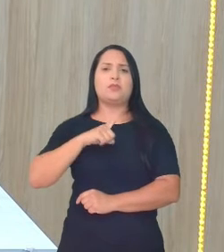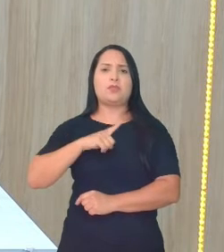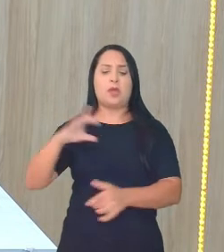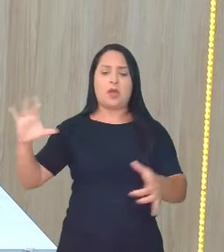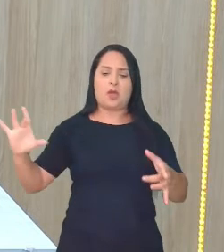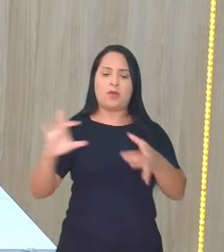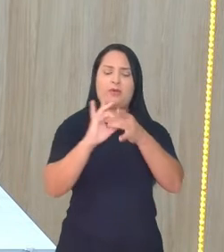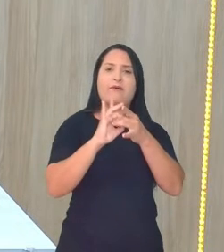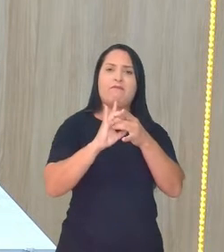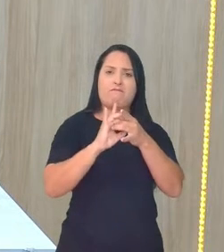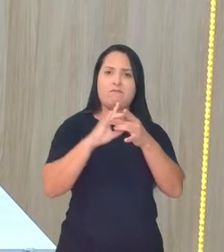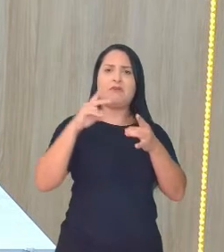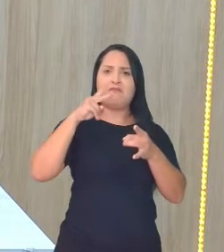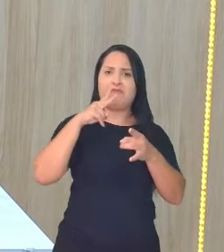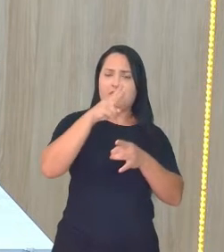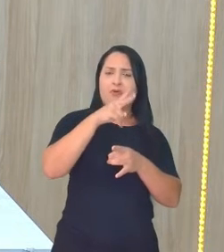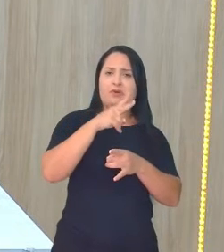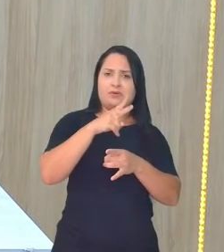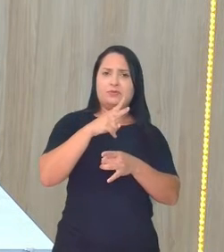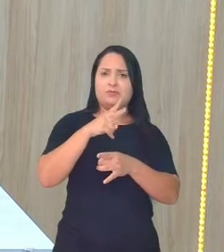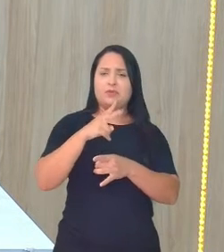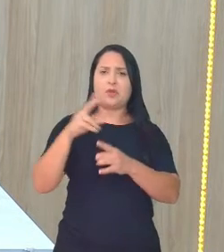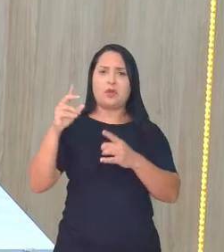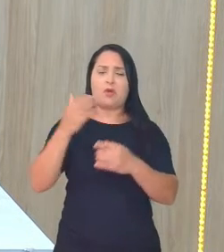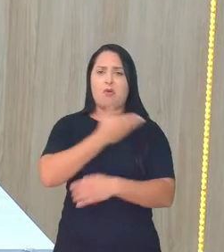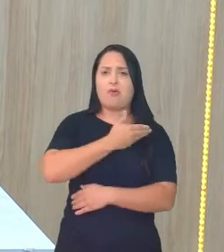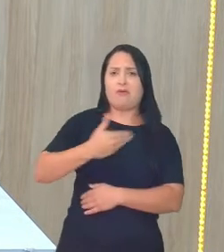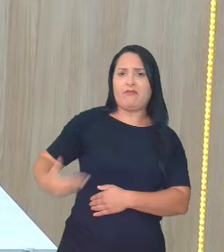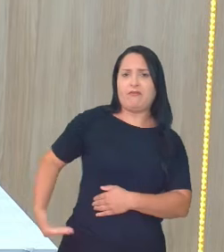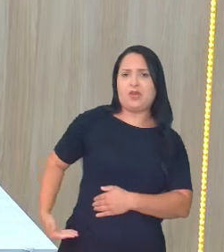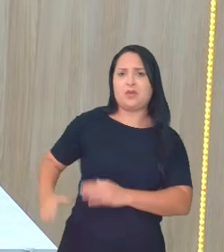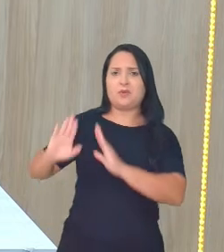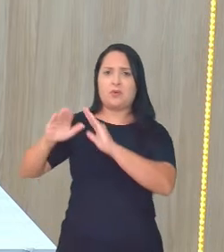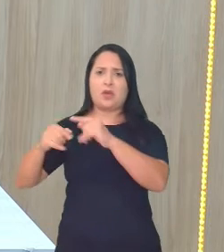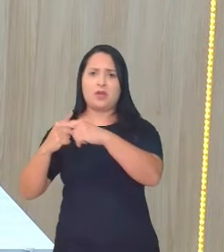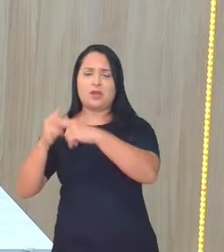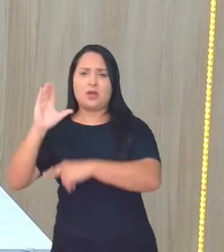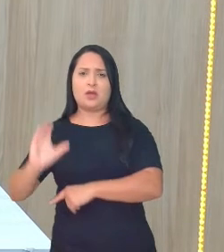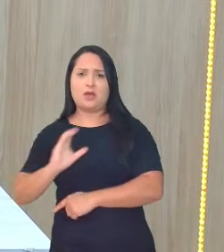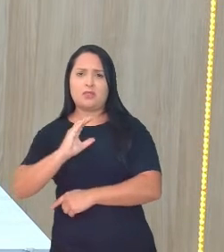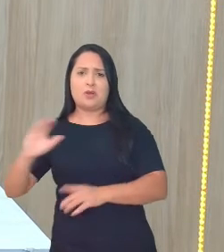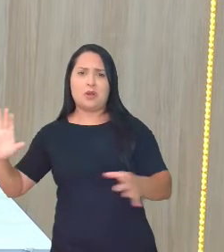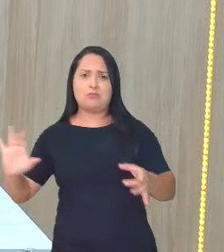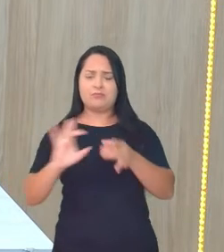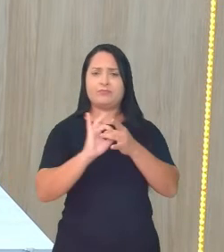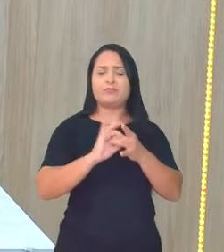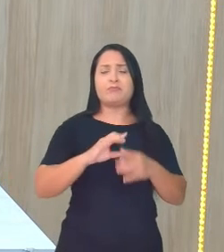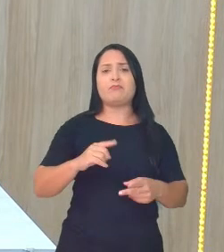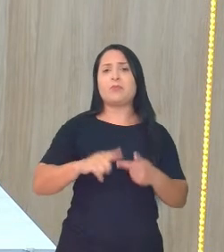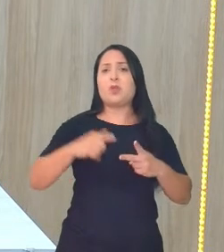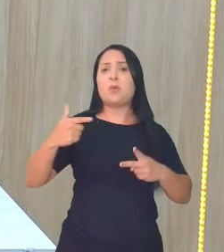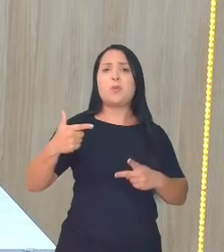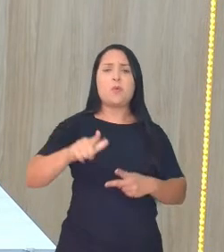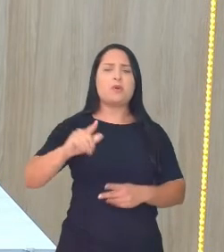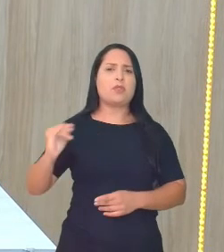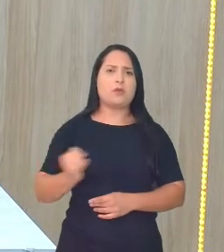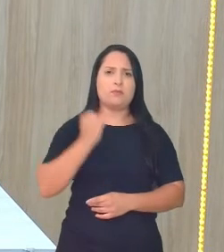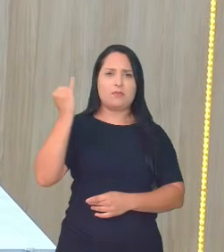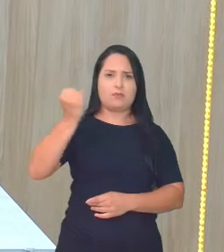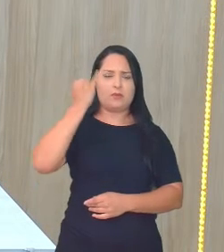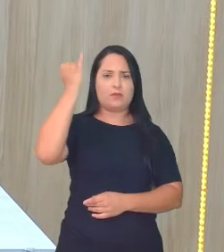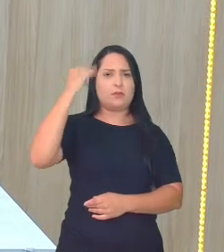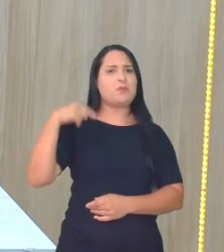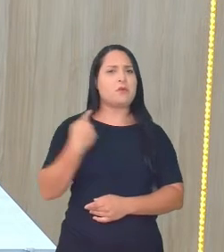governo com a Igreja Católica, certo? Outra questão muito importante, né, que a gente pode ver como um